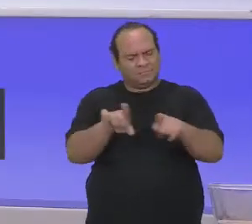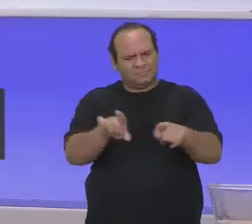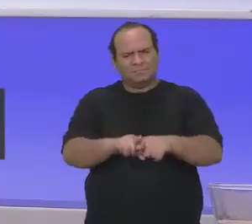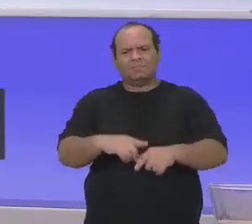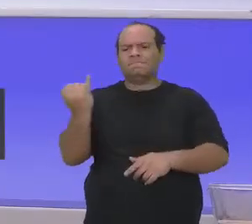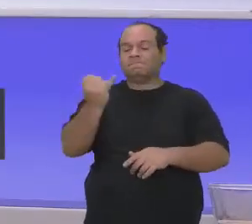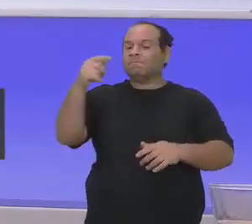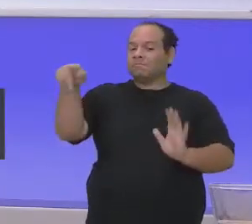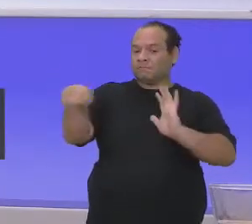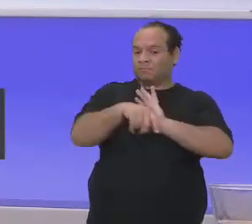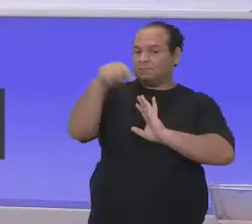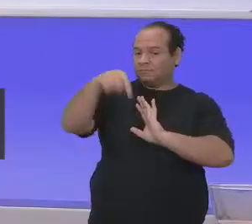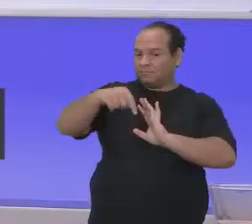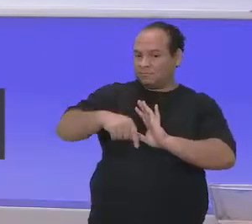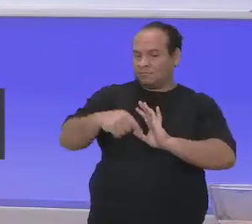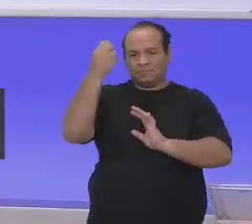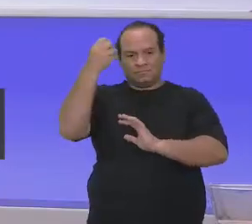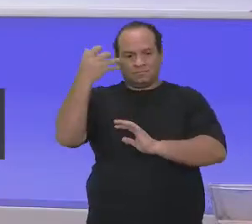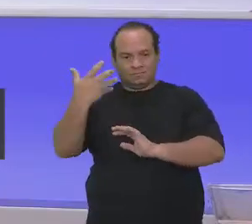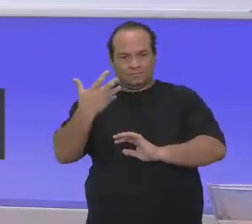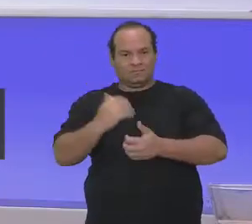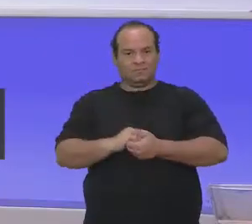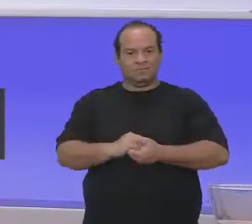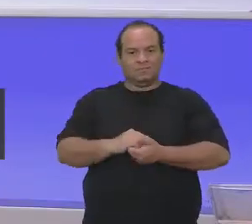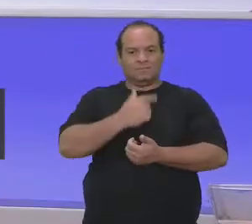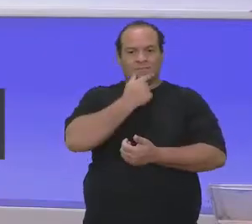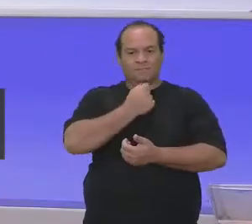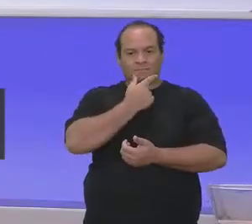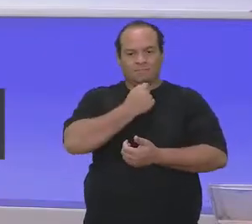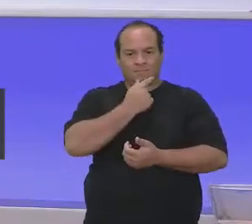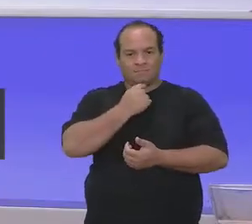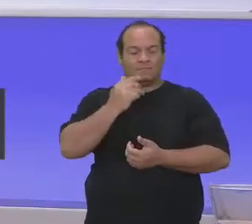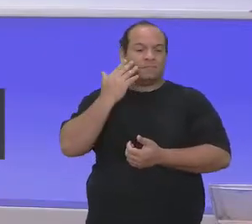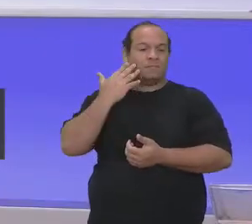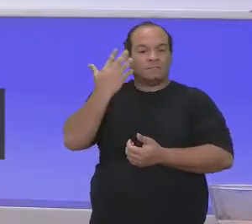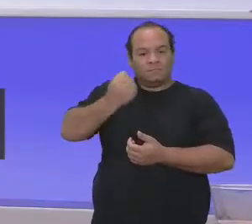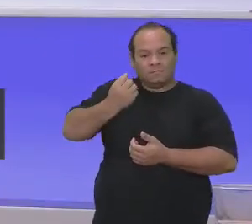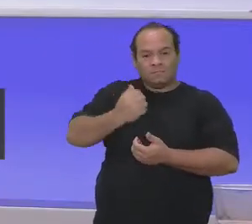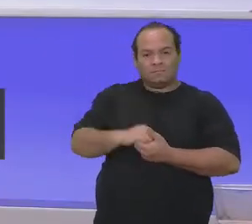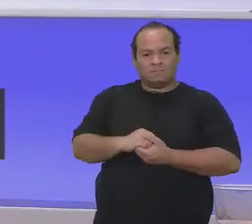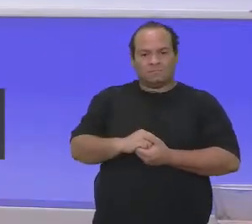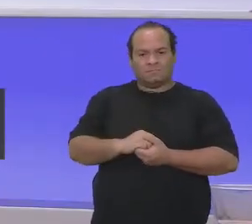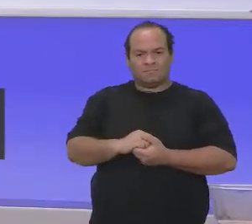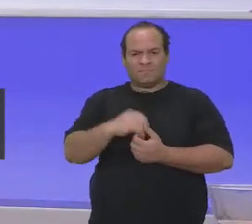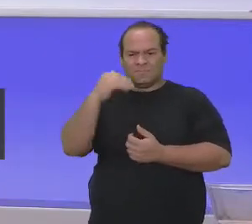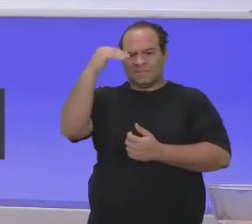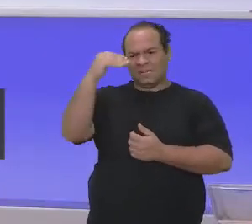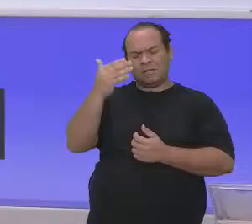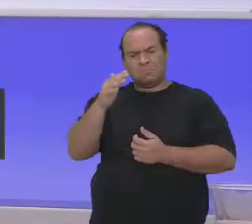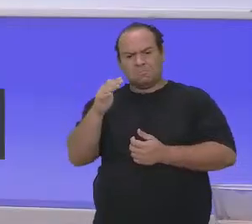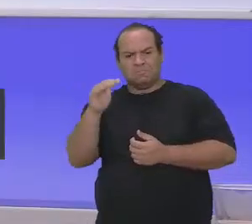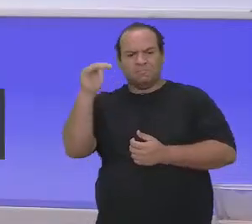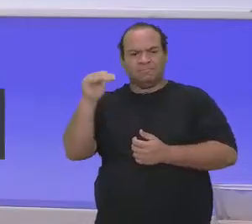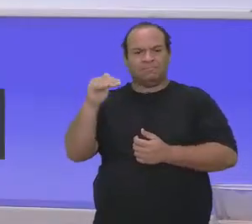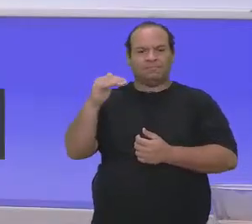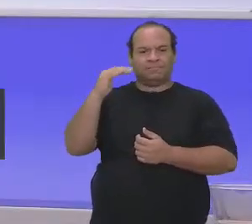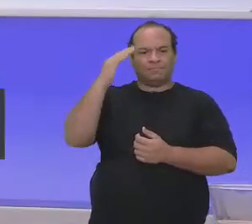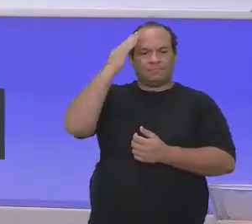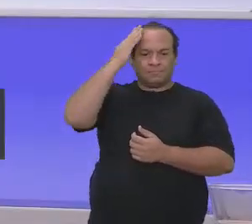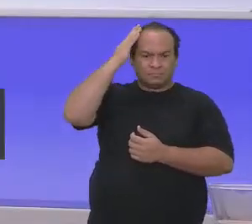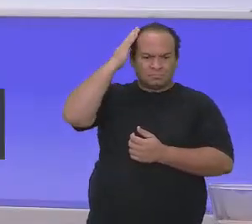hoje. Vou começar com a minha audiodescrição. Eu sou um homem de pele clara, estatura mediana baixa,